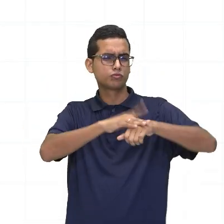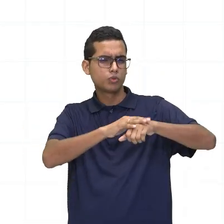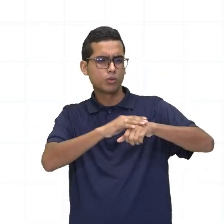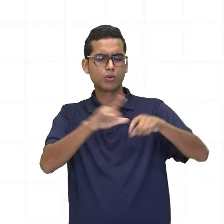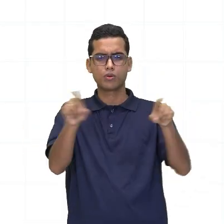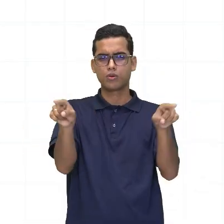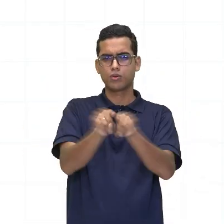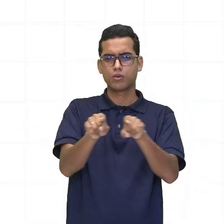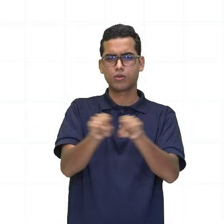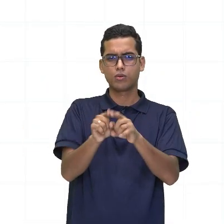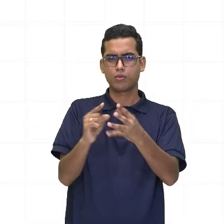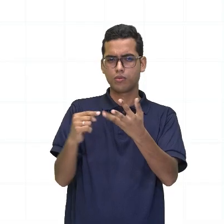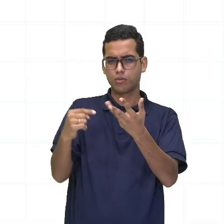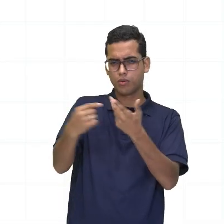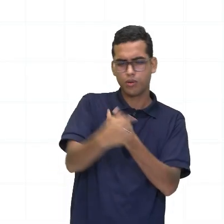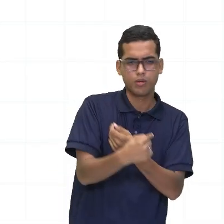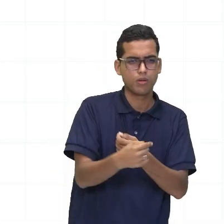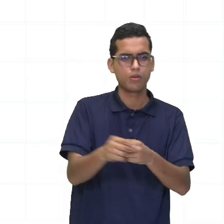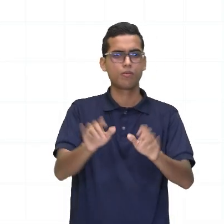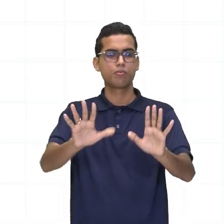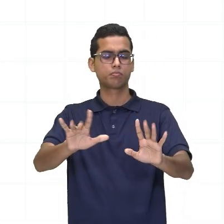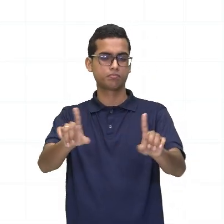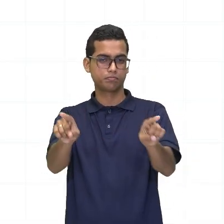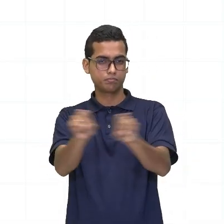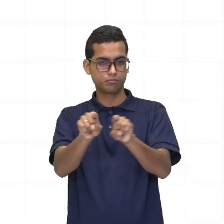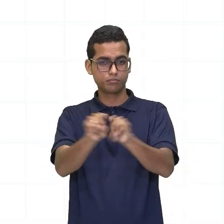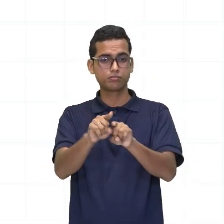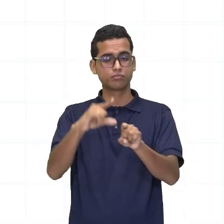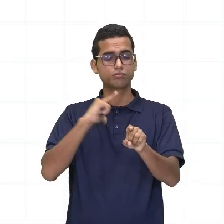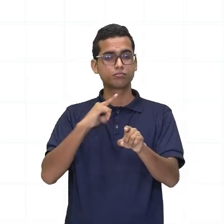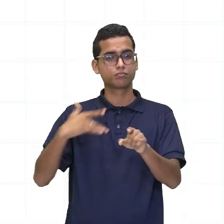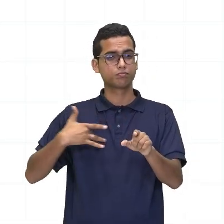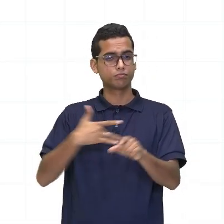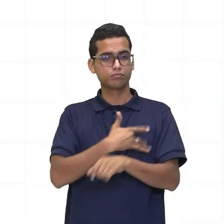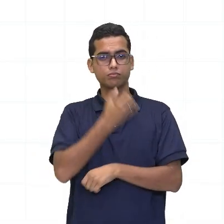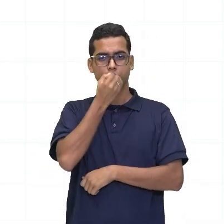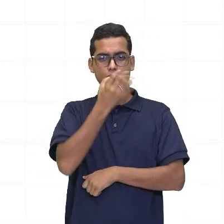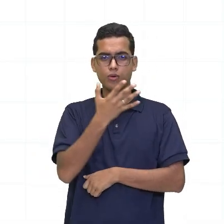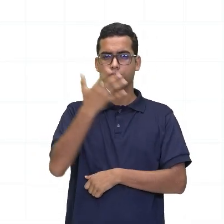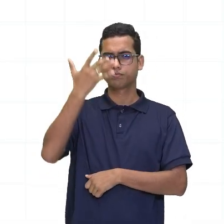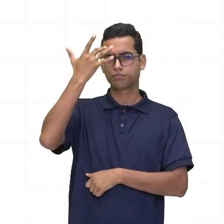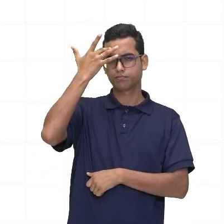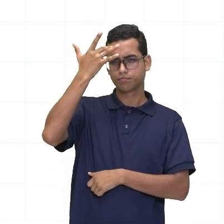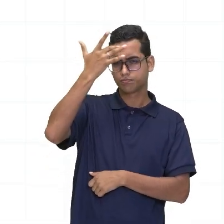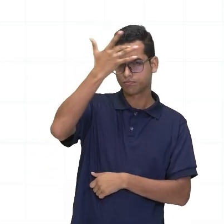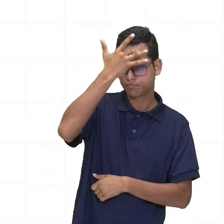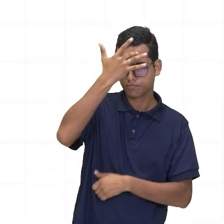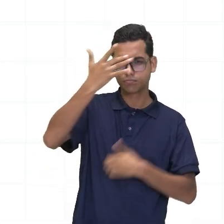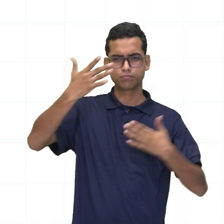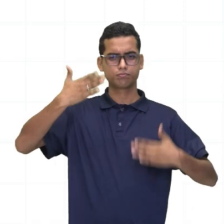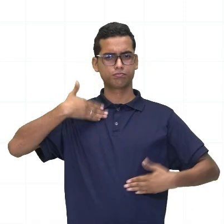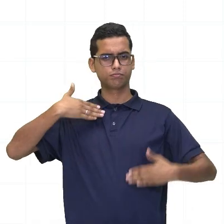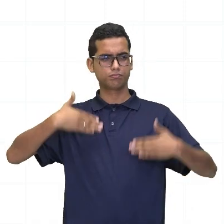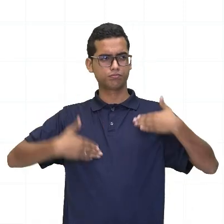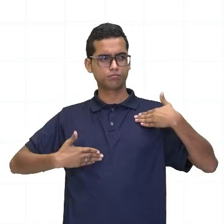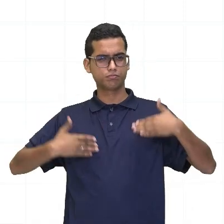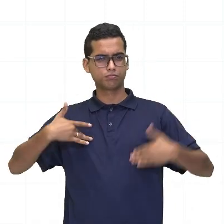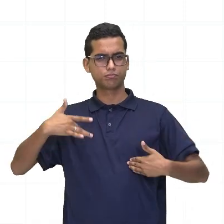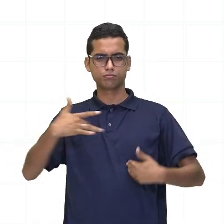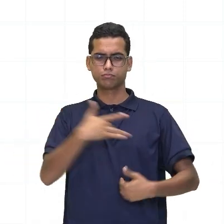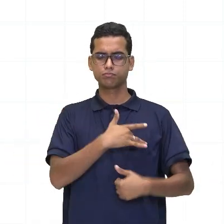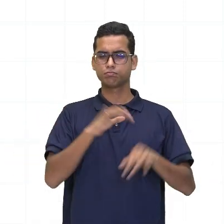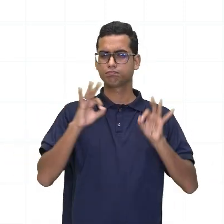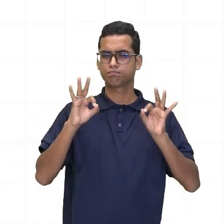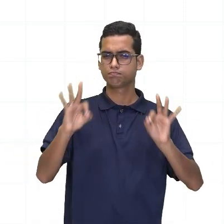a gente já comentou, tem a ver aí com bem-estar físico, né? Se você se sente bem fisicamente, mas não